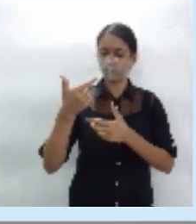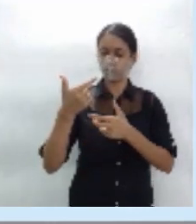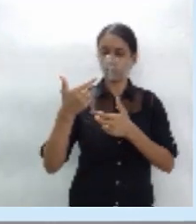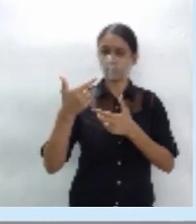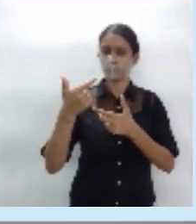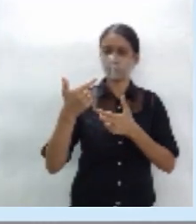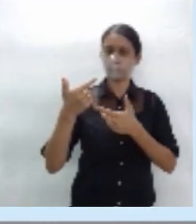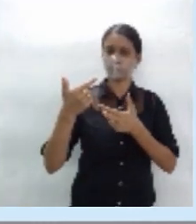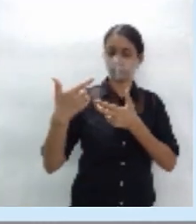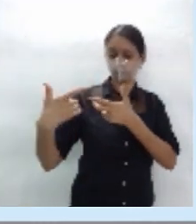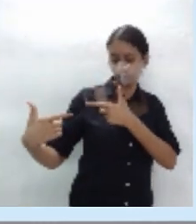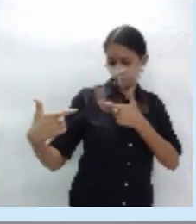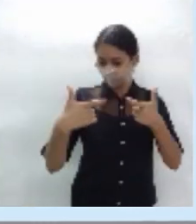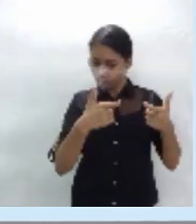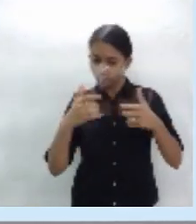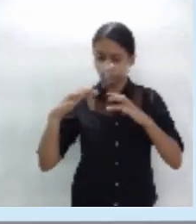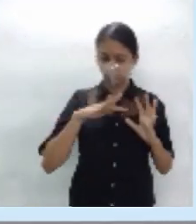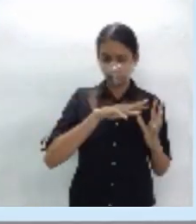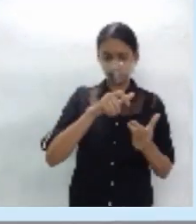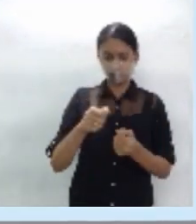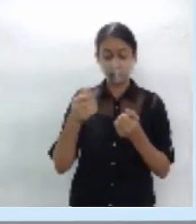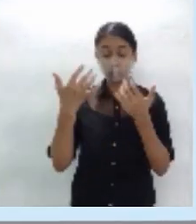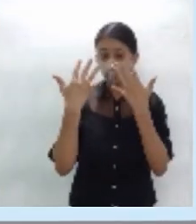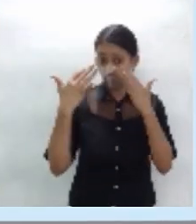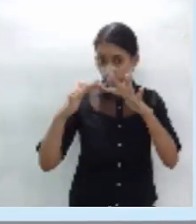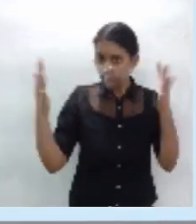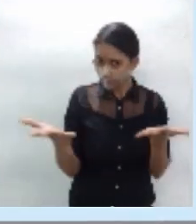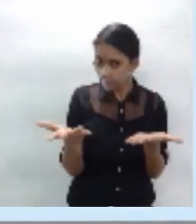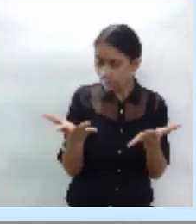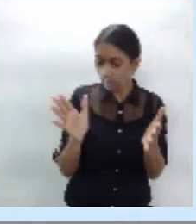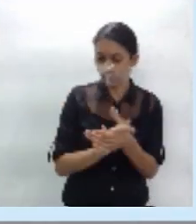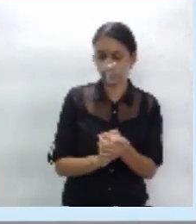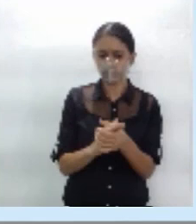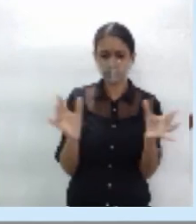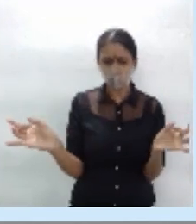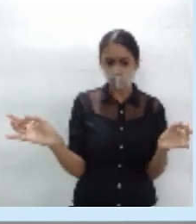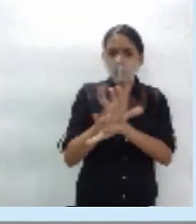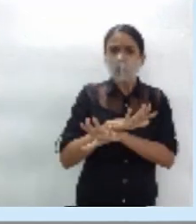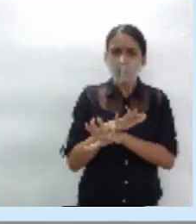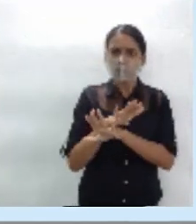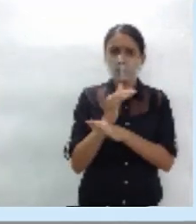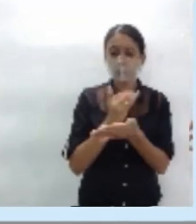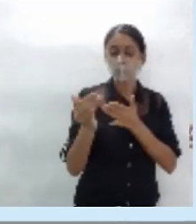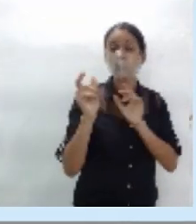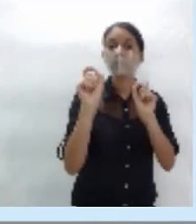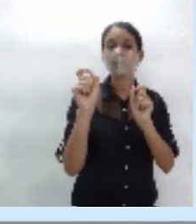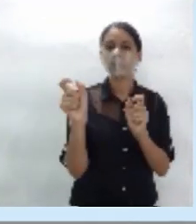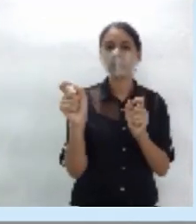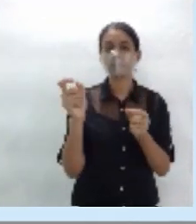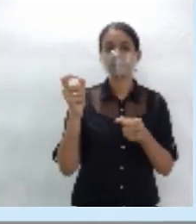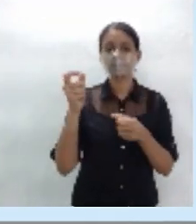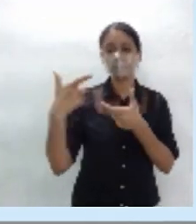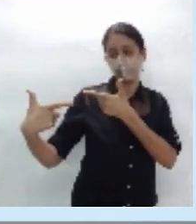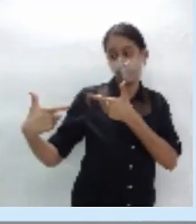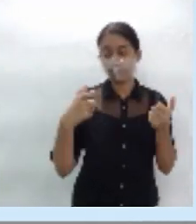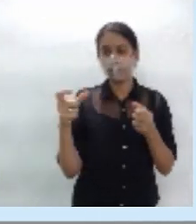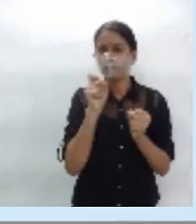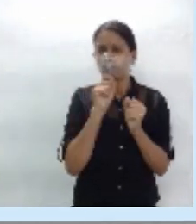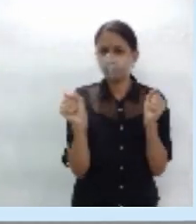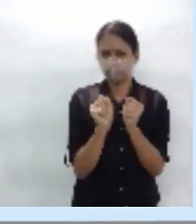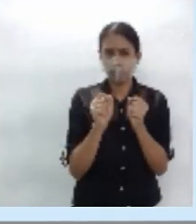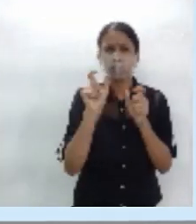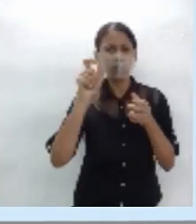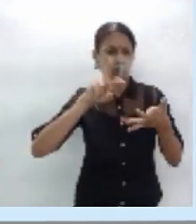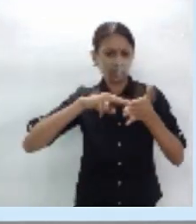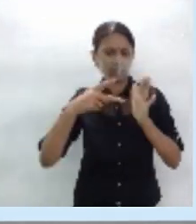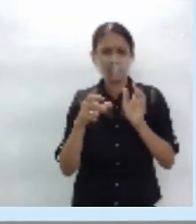fique bem atenuado nessa parte agora. Quando acaba a Segunda Guerra Mundial, a gente vai entrar numa Guerra Fria. Professor, o que é